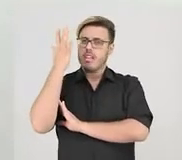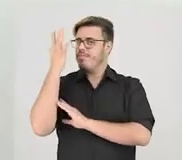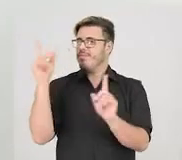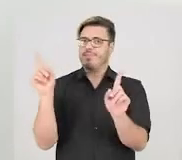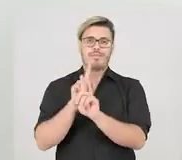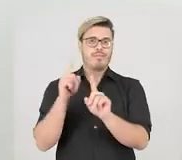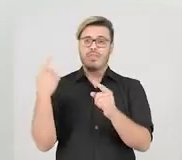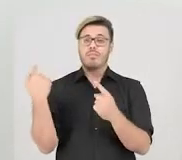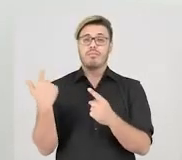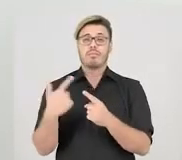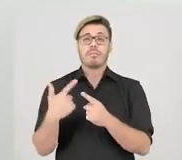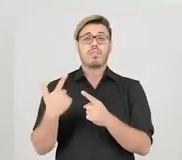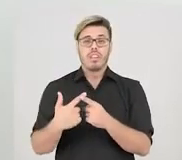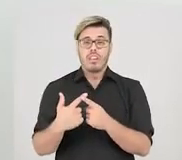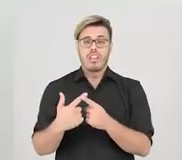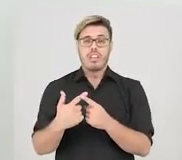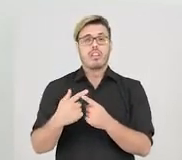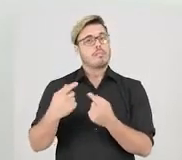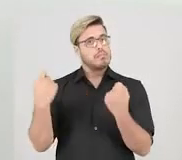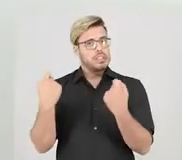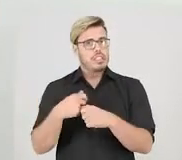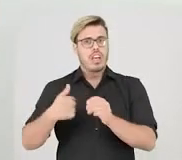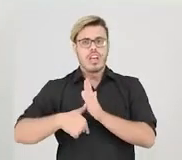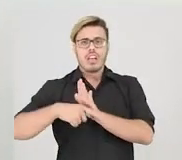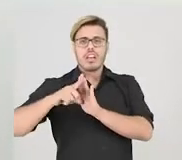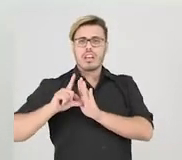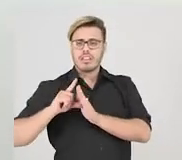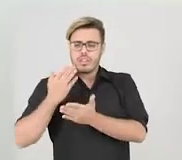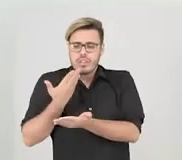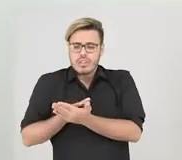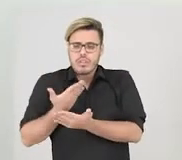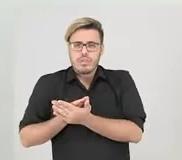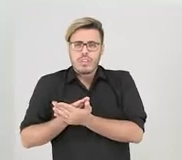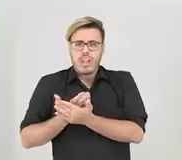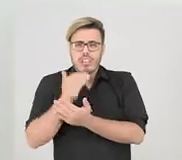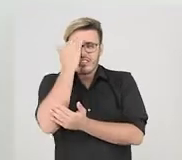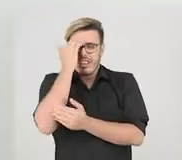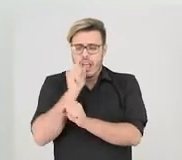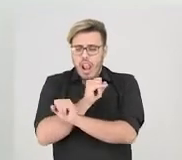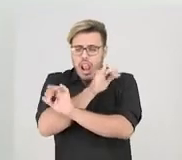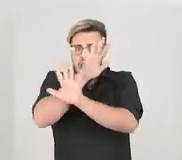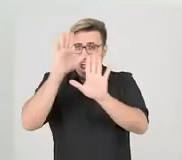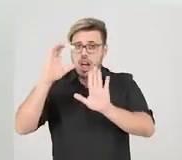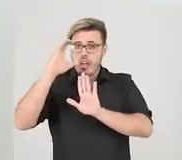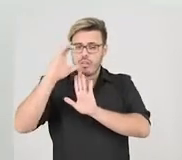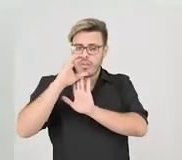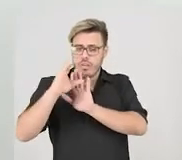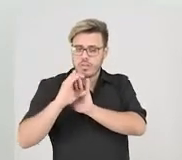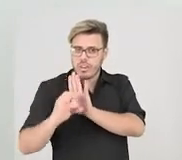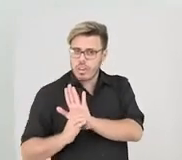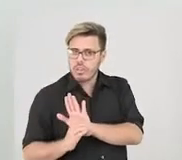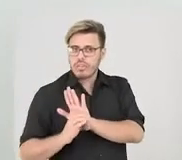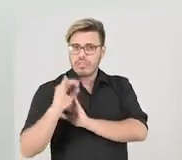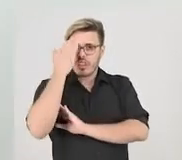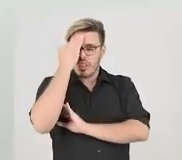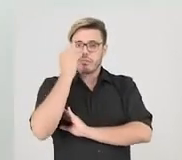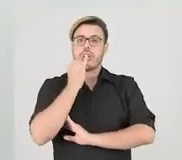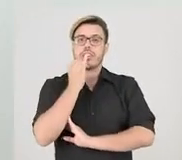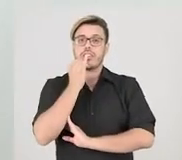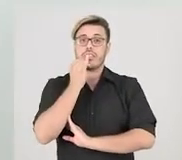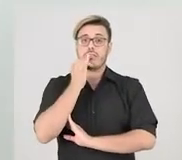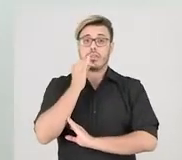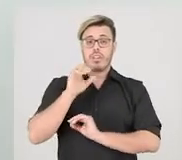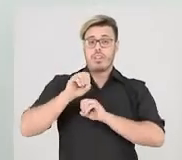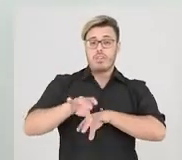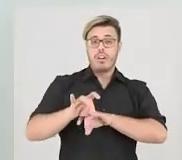uma estratégia de trabalho, requer conhecer o conteúdo e para o menino ou a menina da educação especial incluído